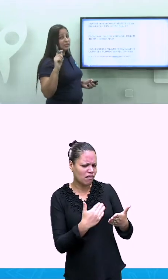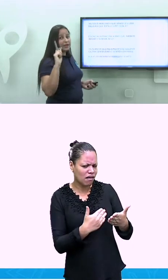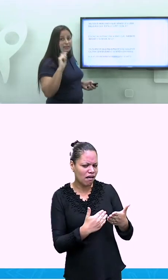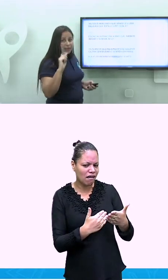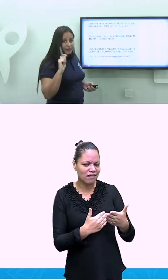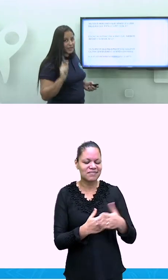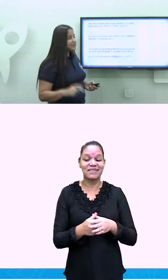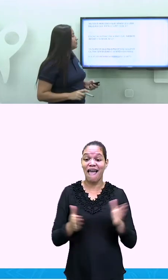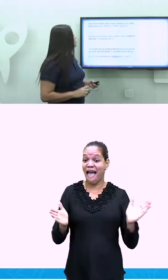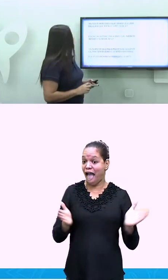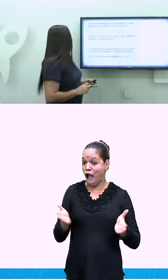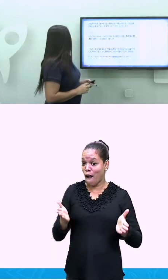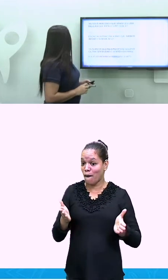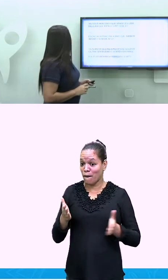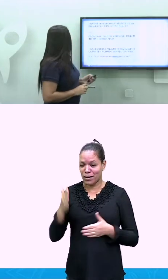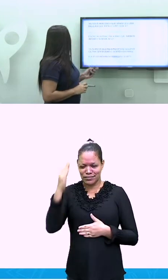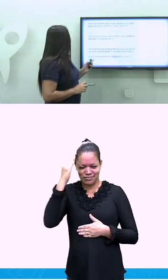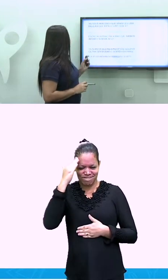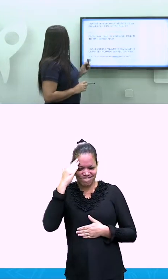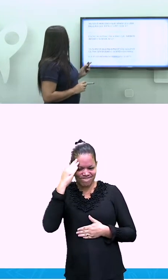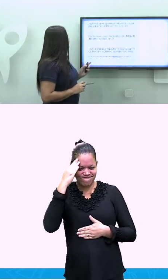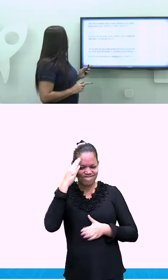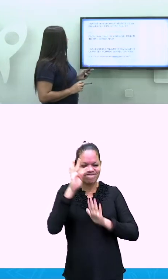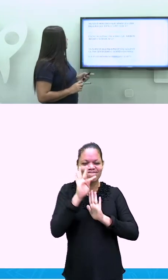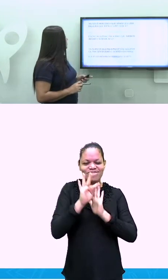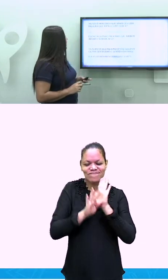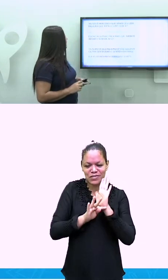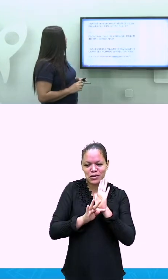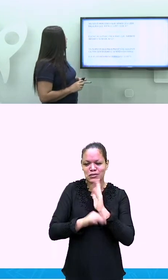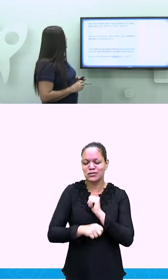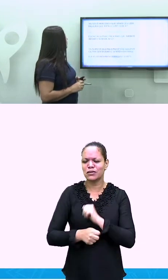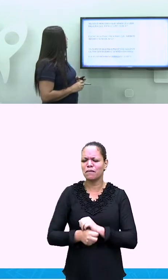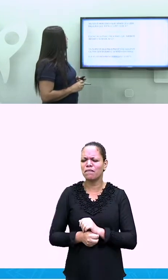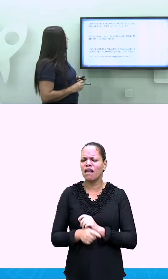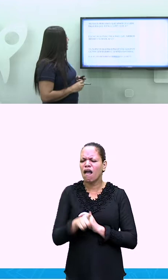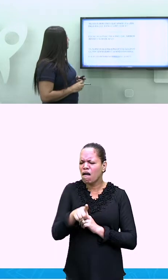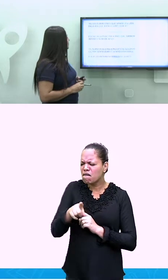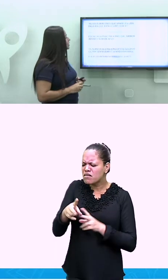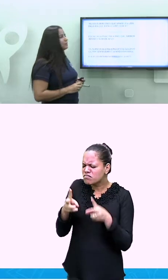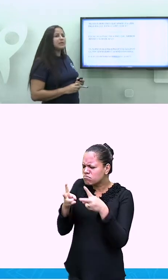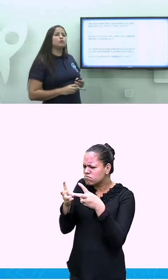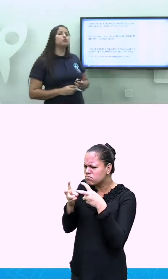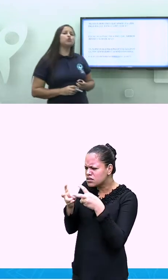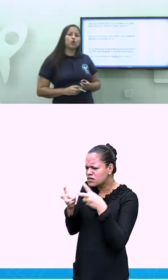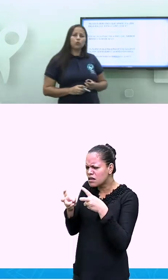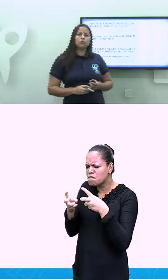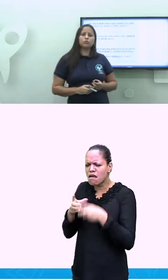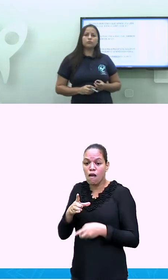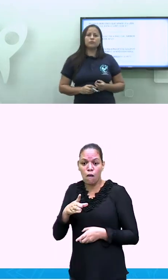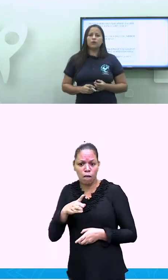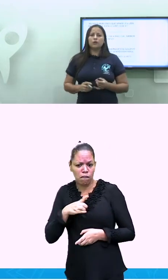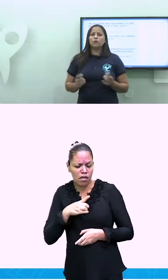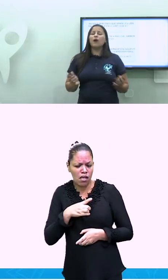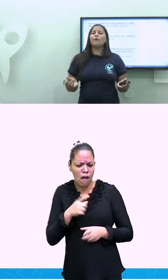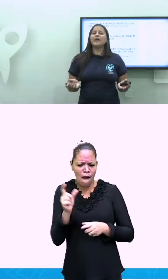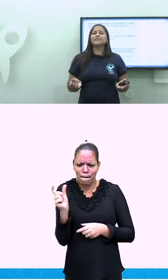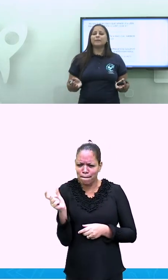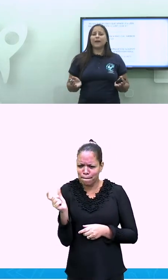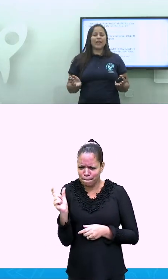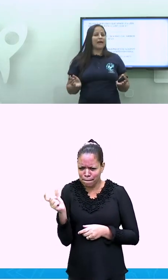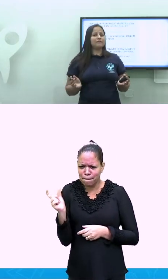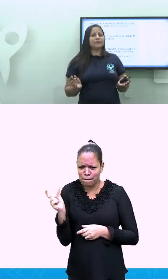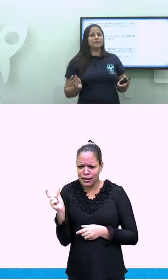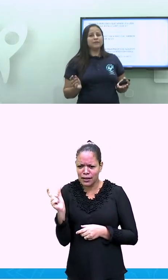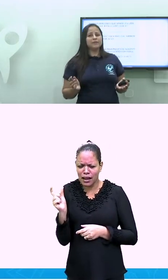continuidade aqui na interpretação do texto. Ó. Você percebeu que apareceu uma palavra que imita um som? Qual é